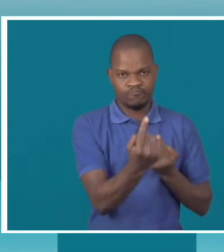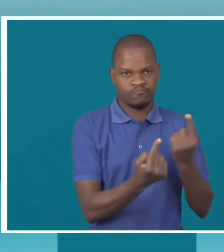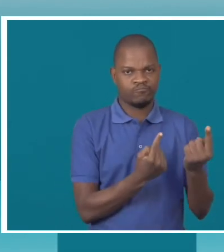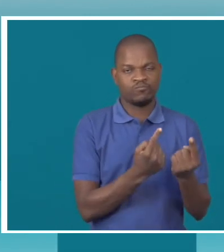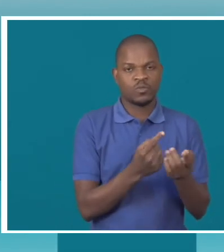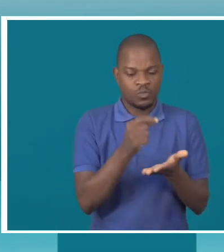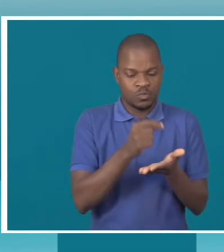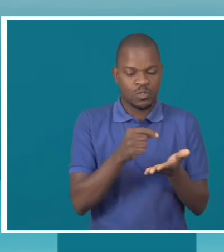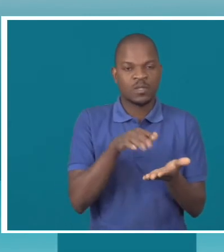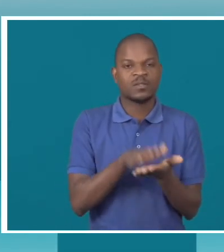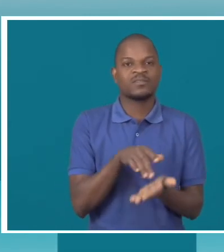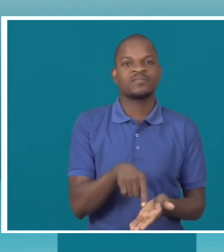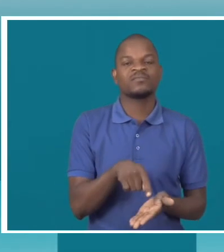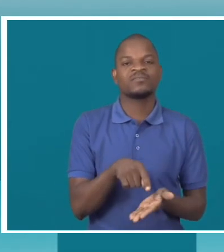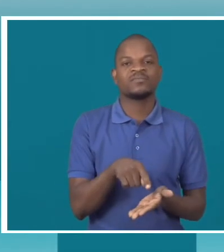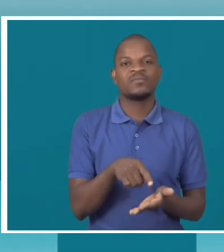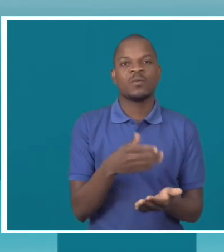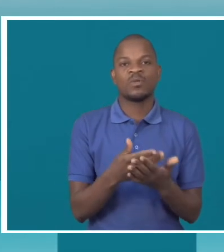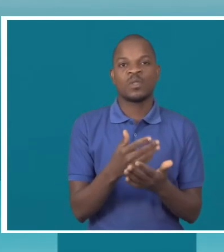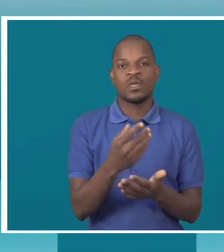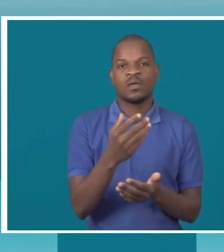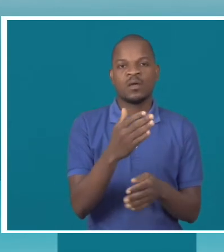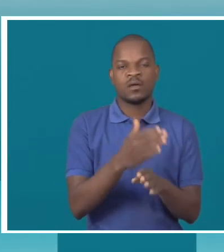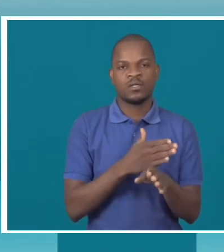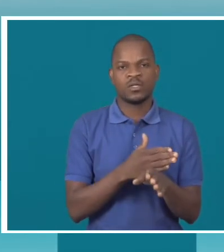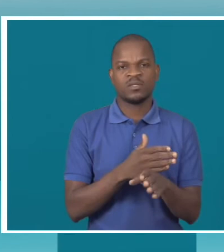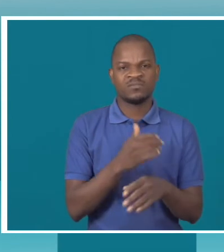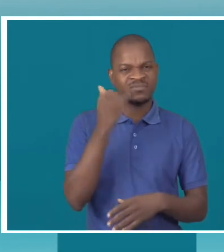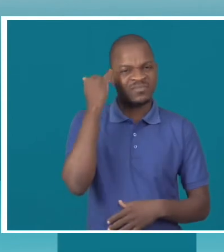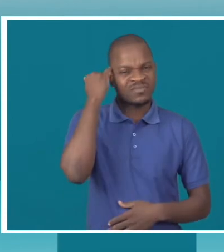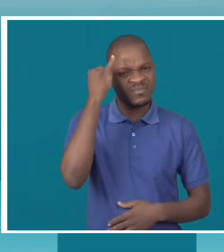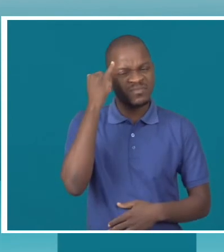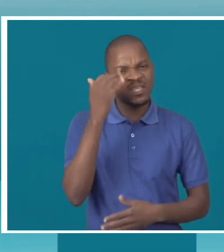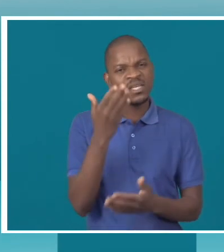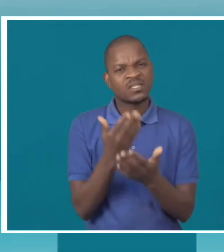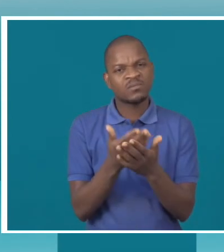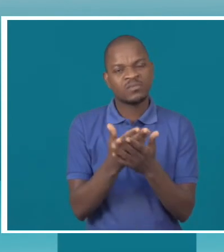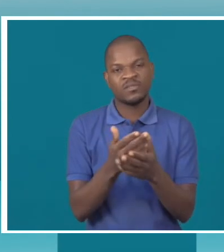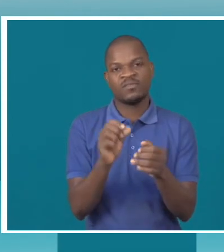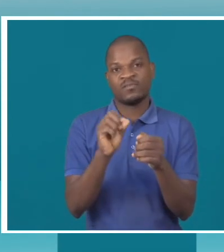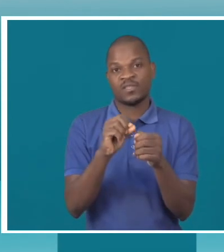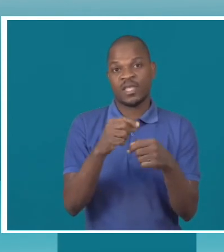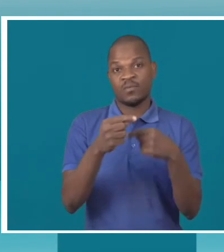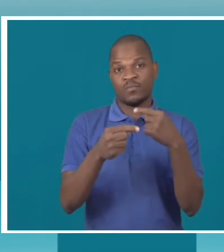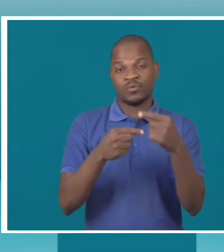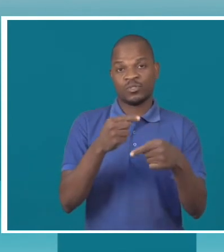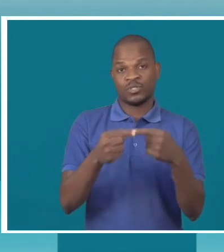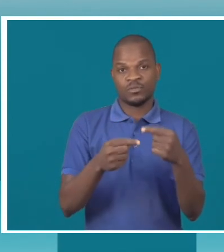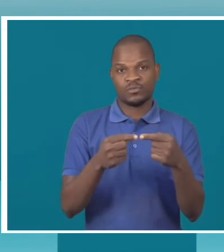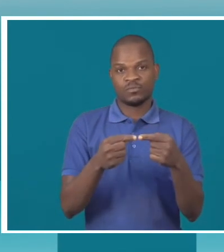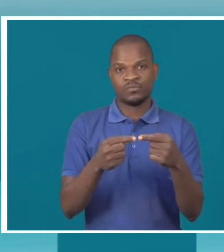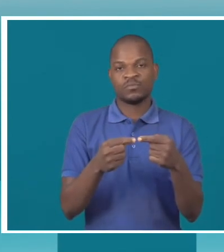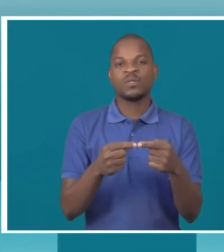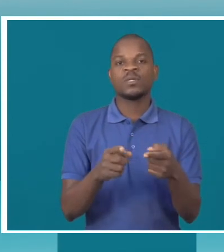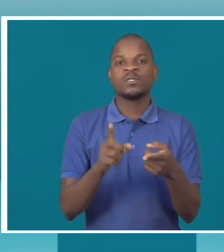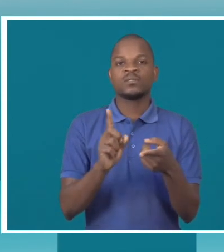costumam vir estudar aqui. Então foi nessa altura que tiveram a ideia de mas ajuda-nos a escrever um projeto